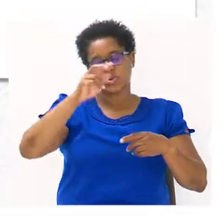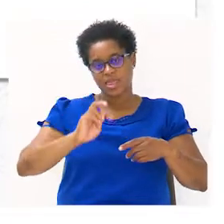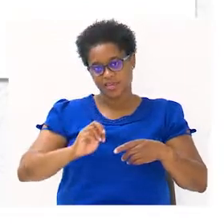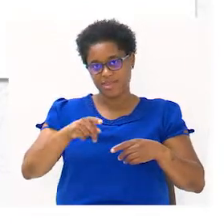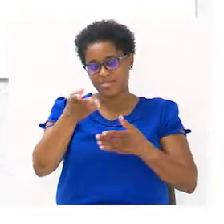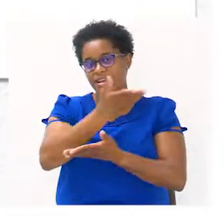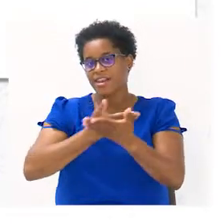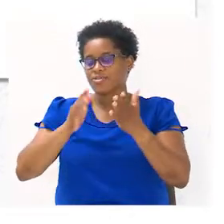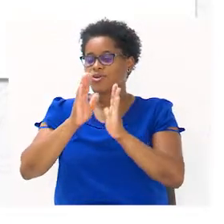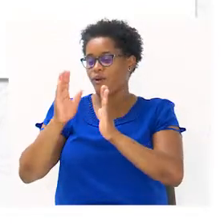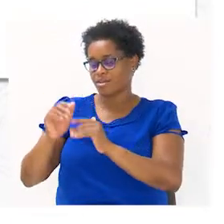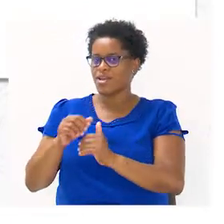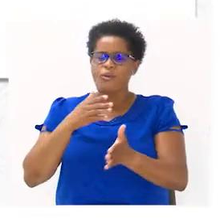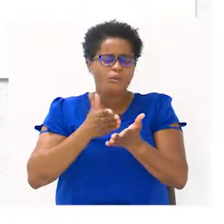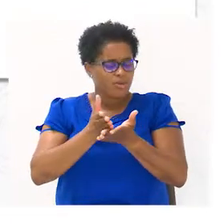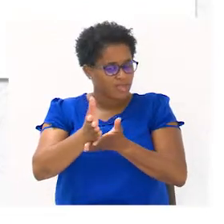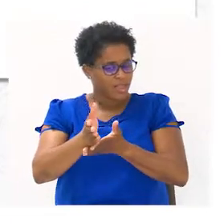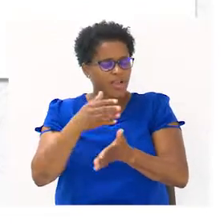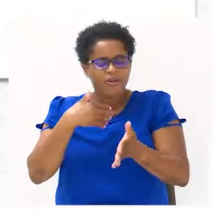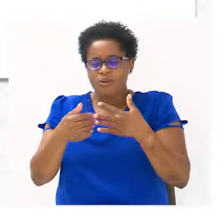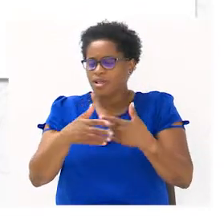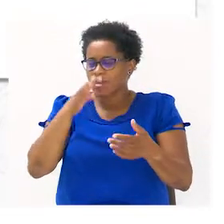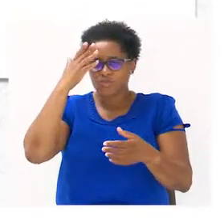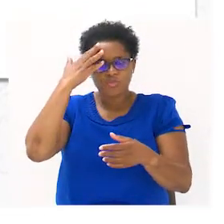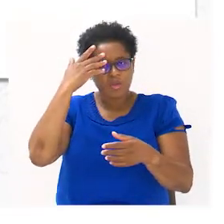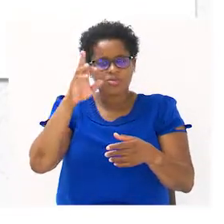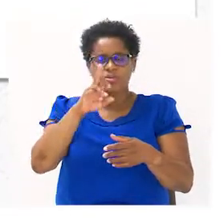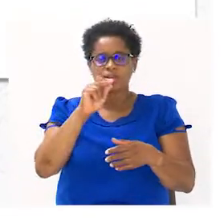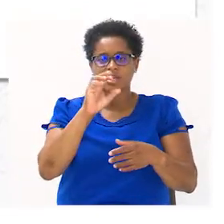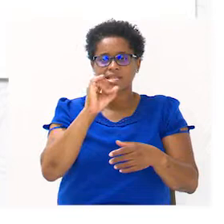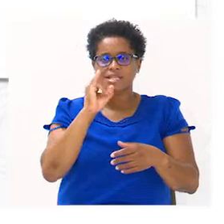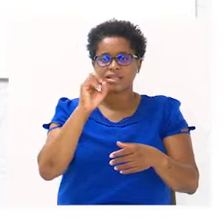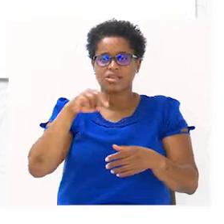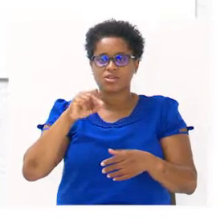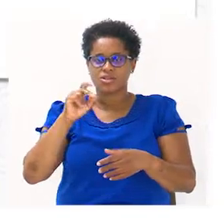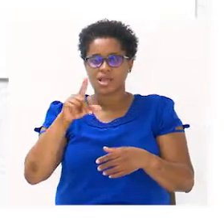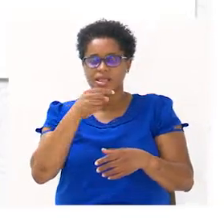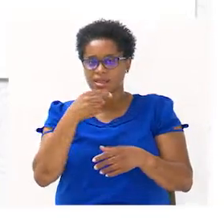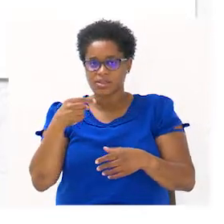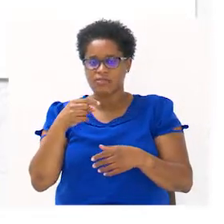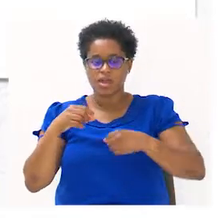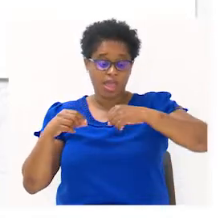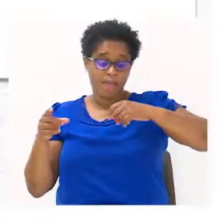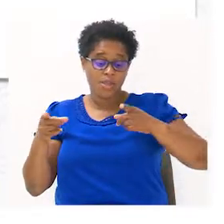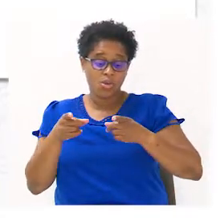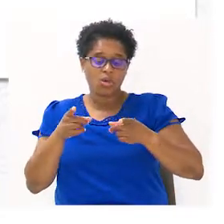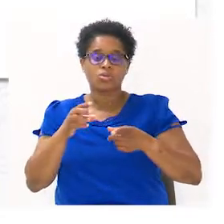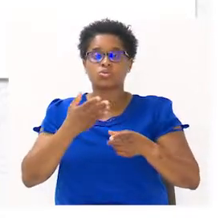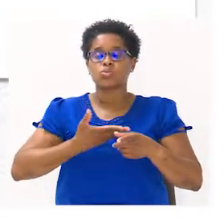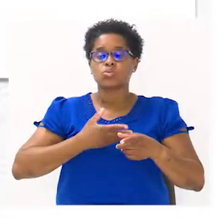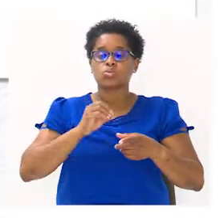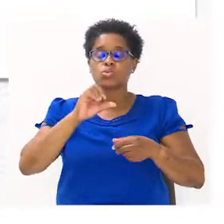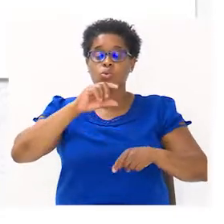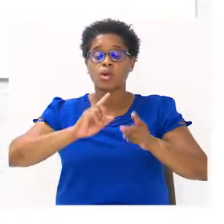Continuando, qualquer número racional negativo é menor do que